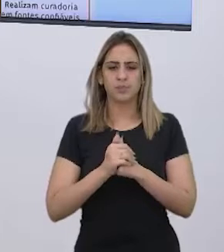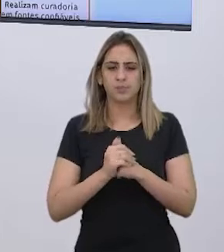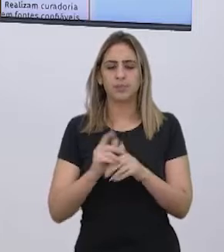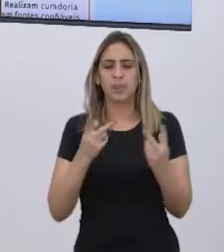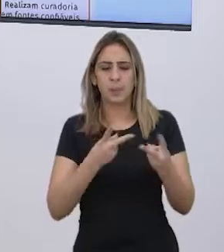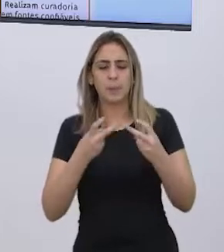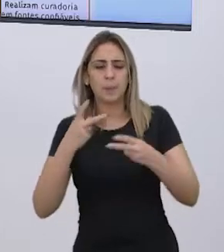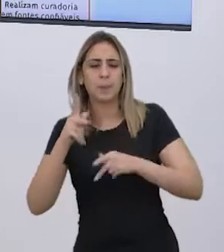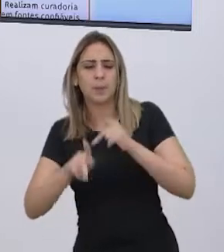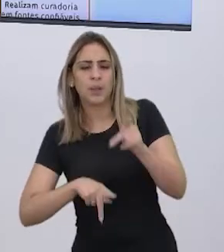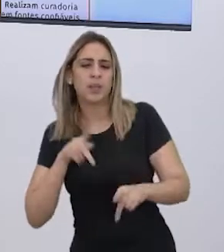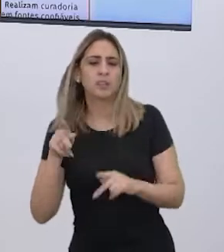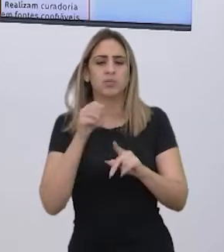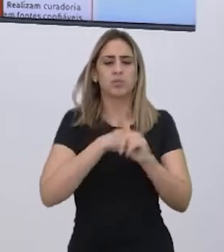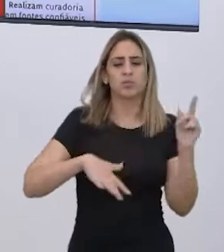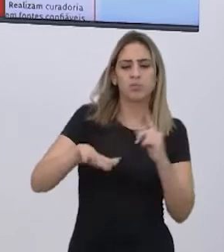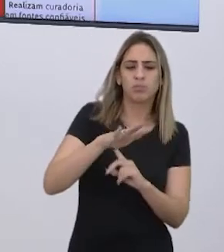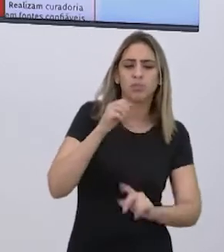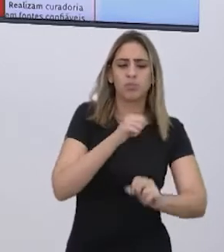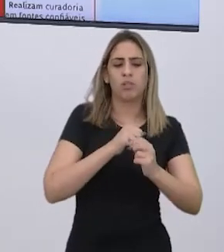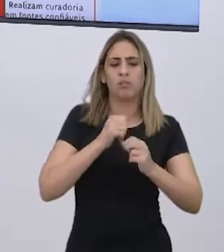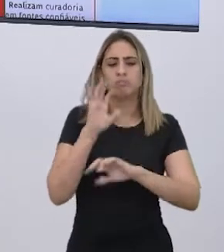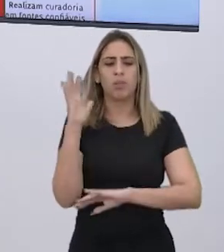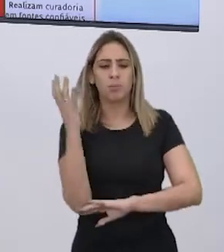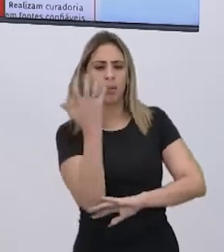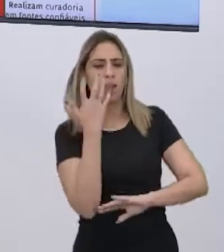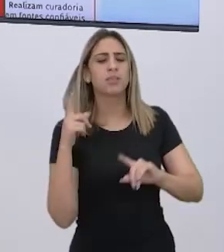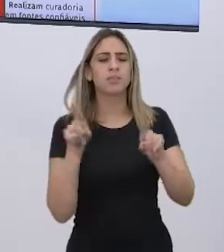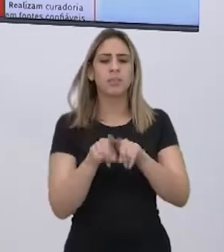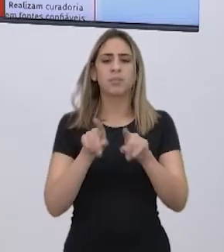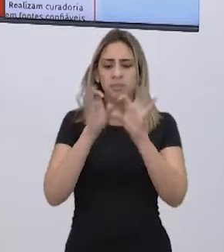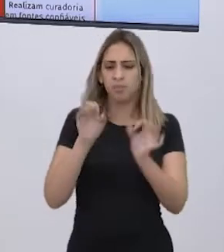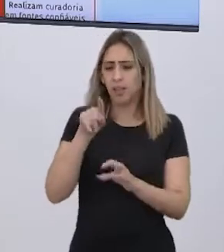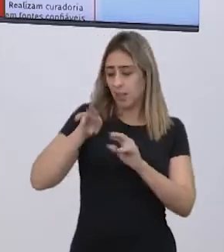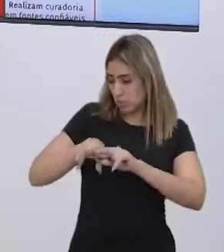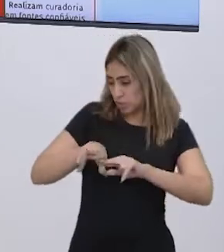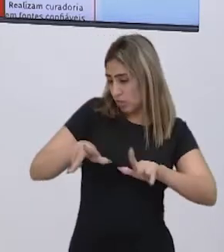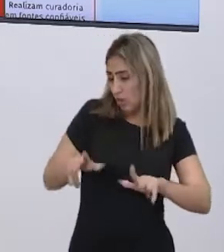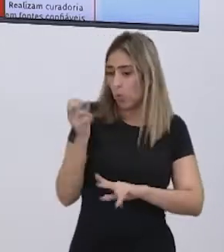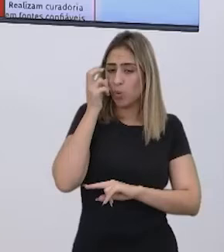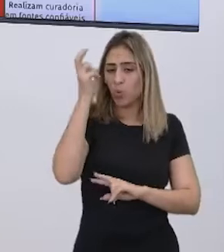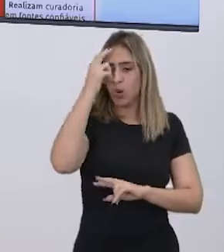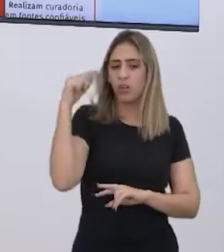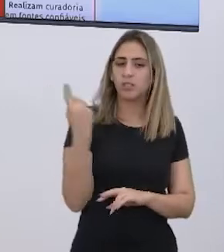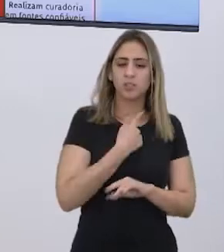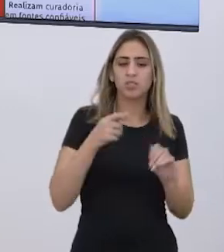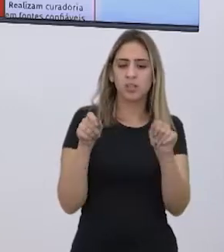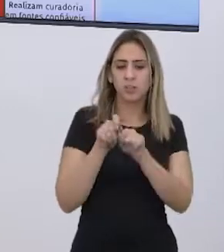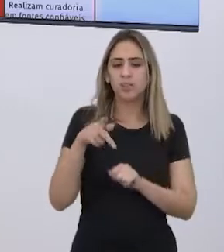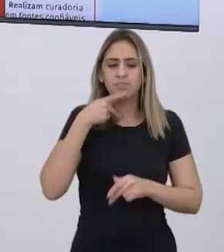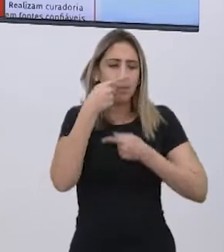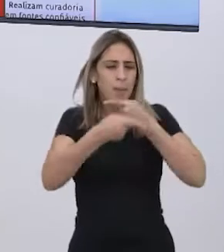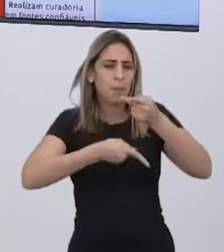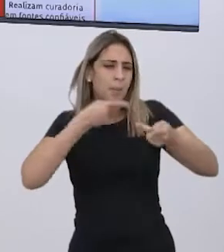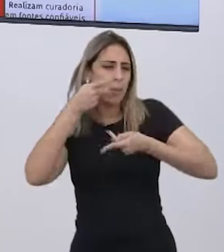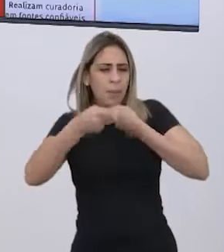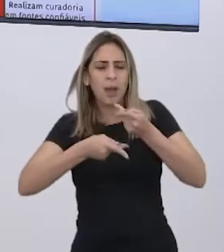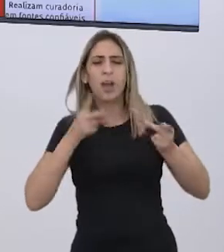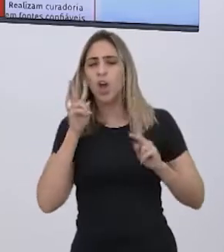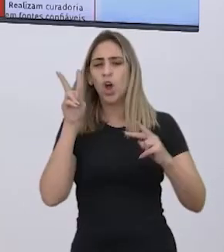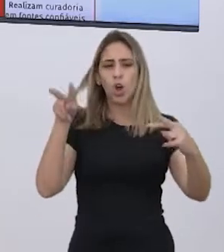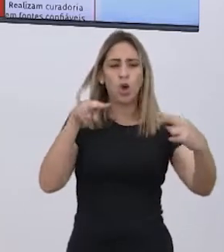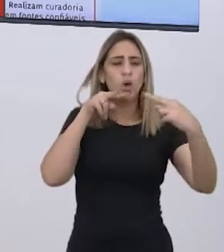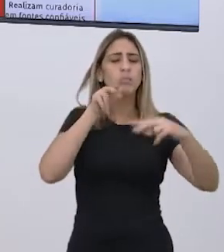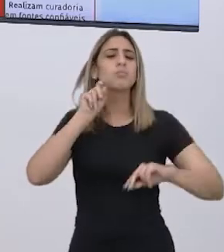políticas econômicas, sociais, culturais e ambientais, que é justamente essa diversidade cultural que a gente também está falando aqui, só que